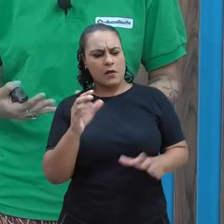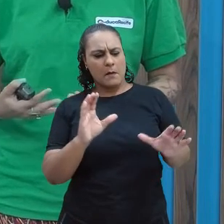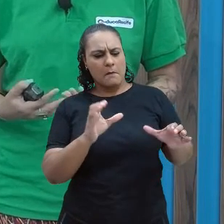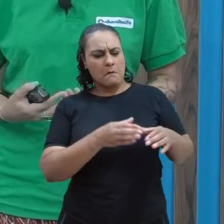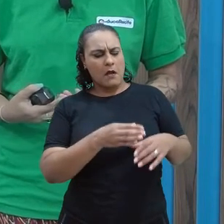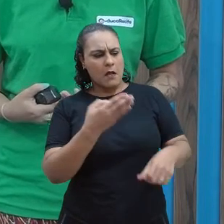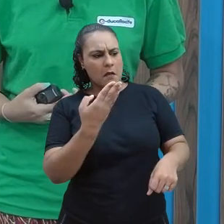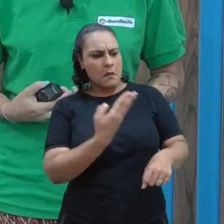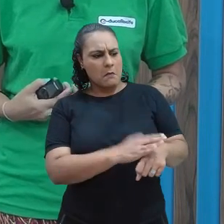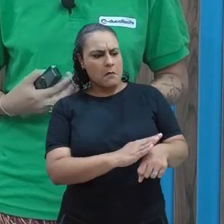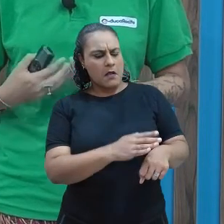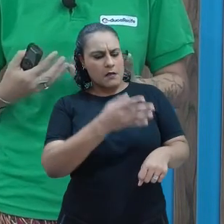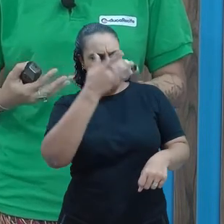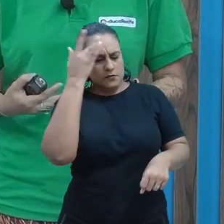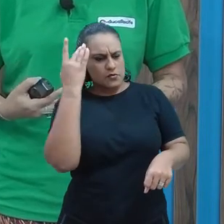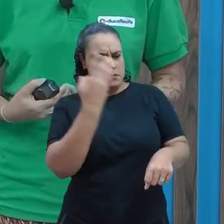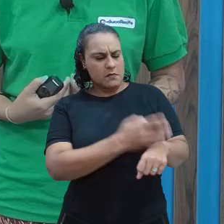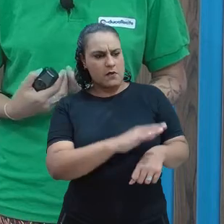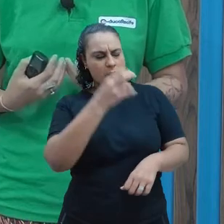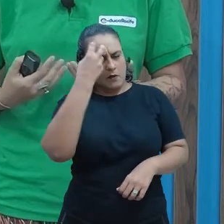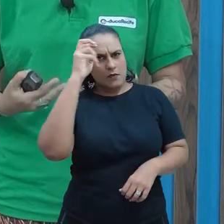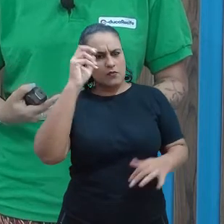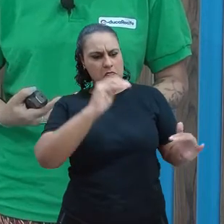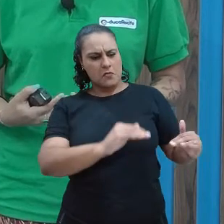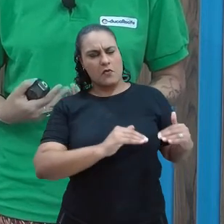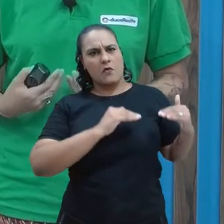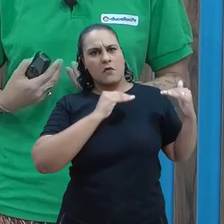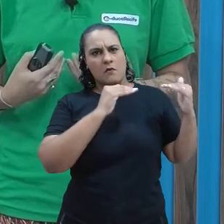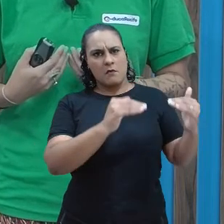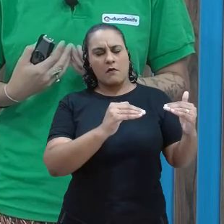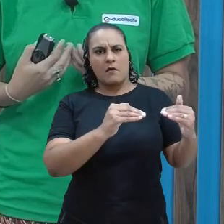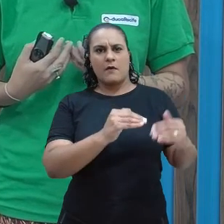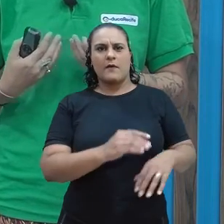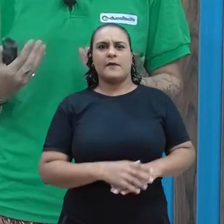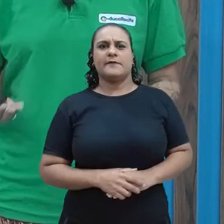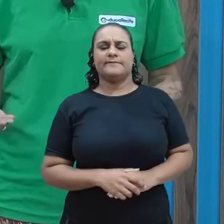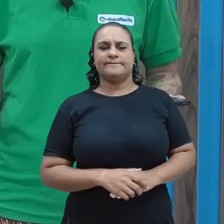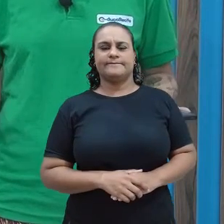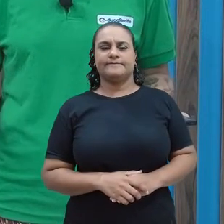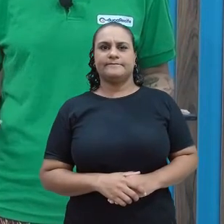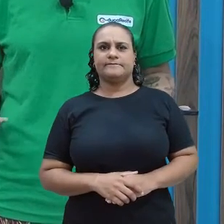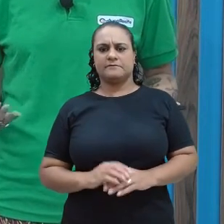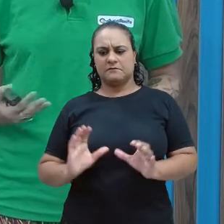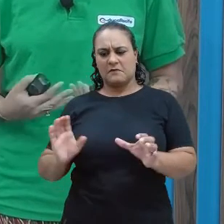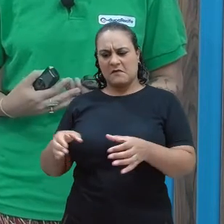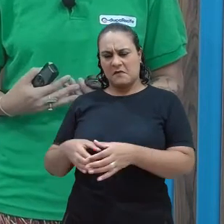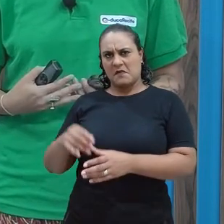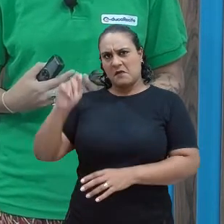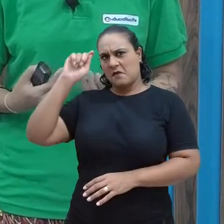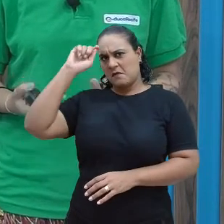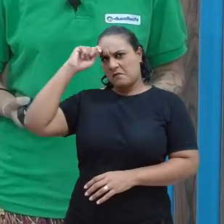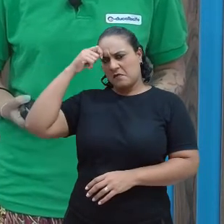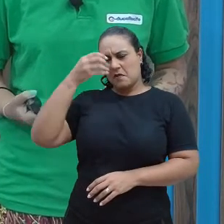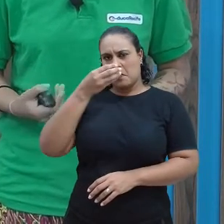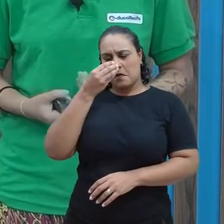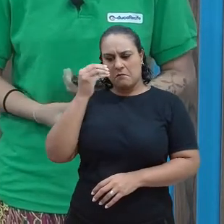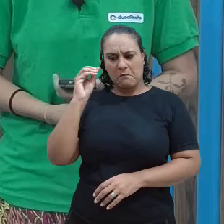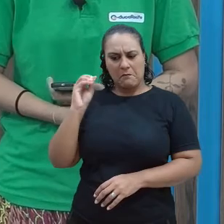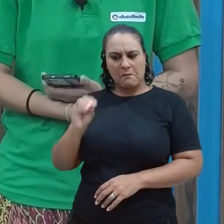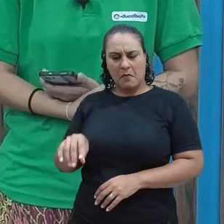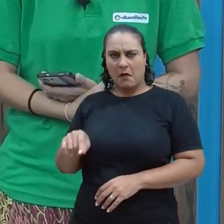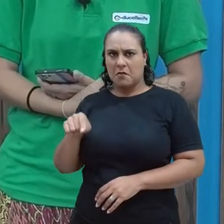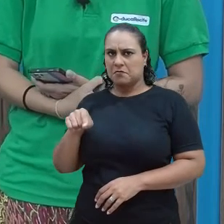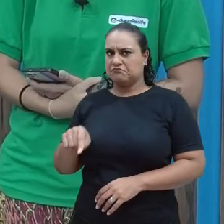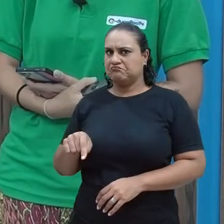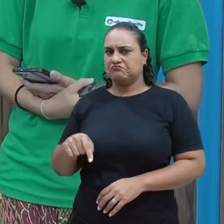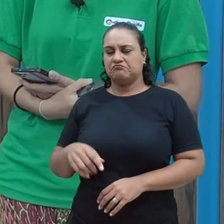brancos eram culturas superiores, e os negros ficaram à mercê